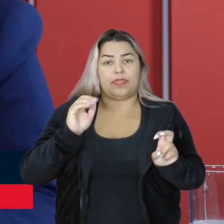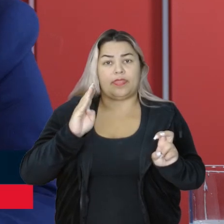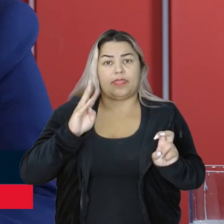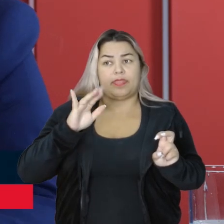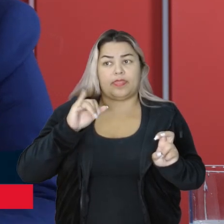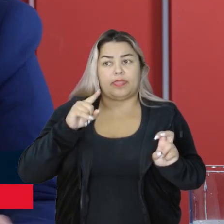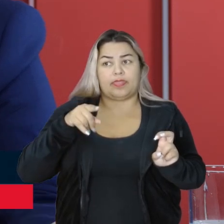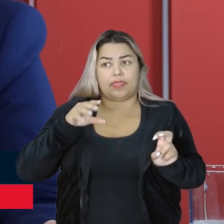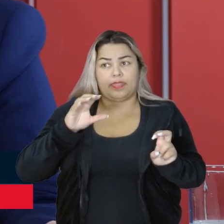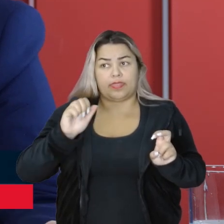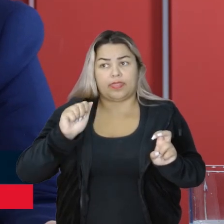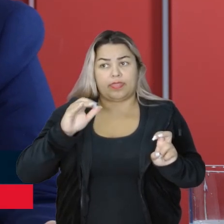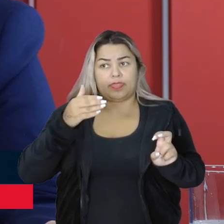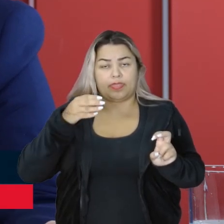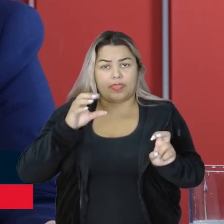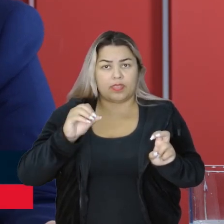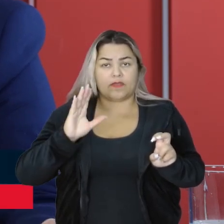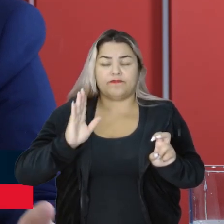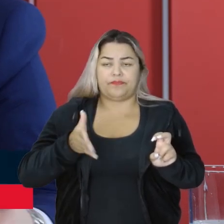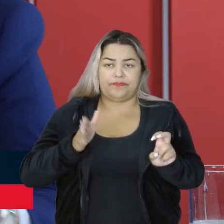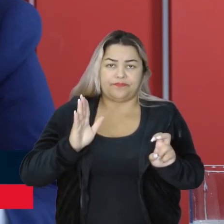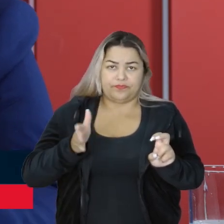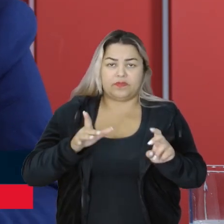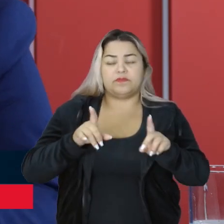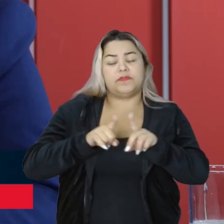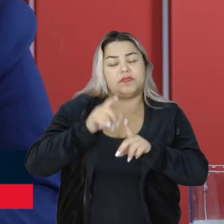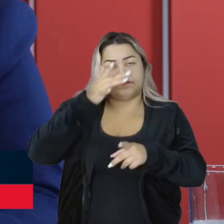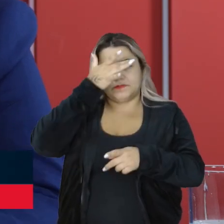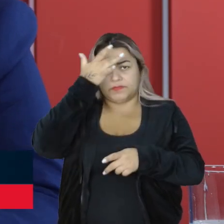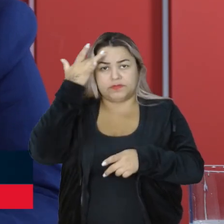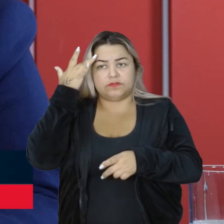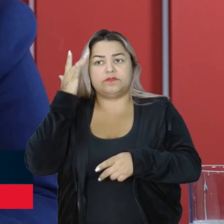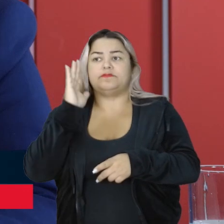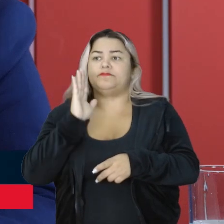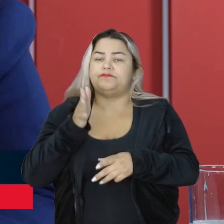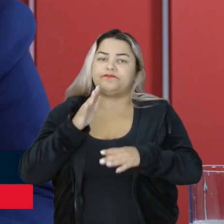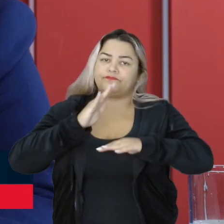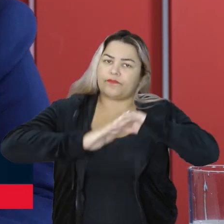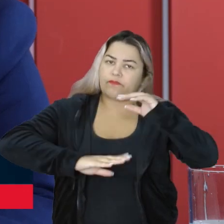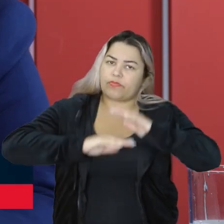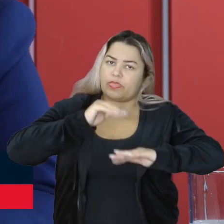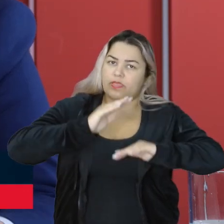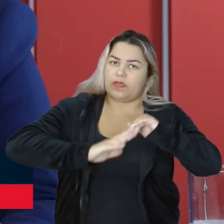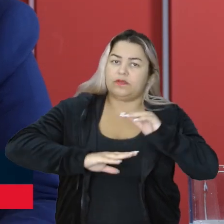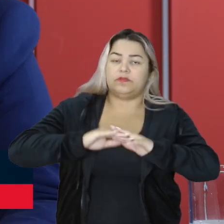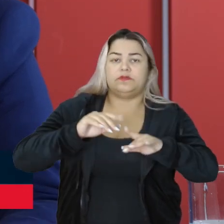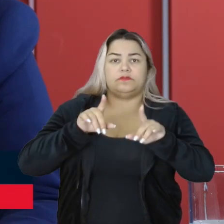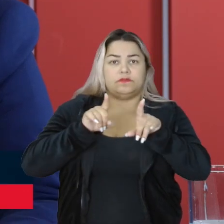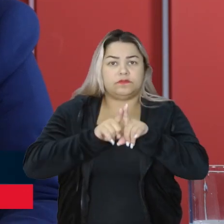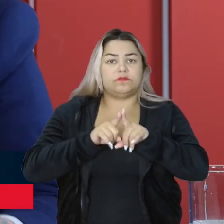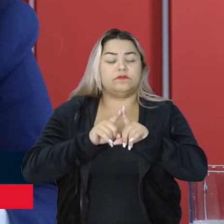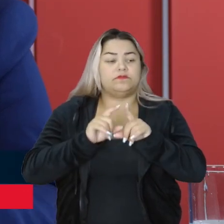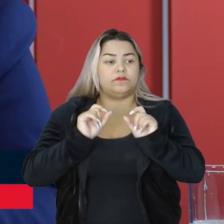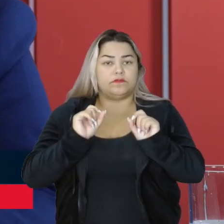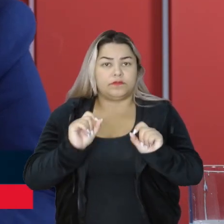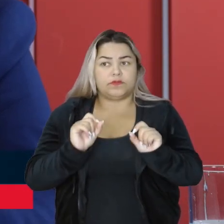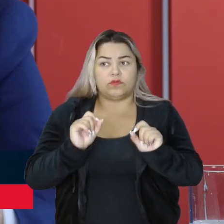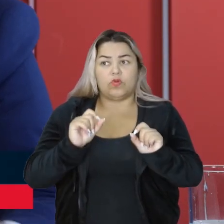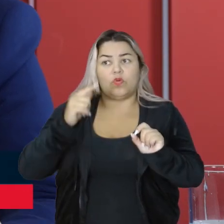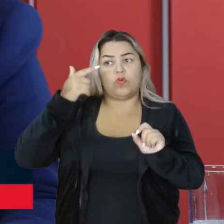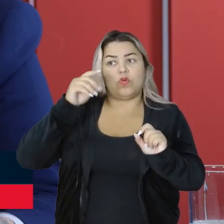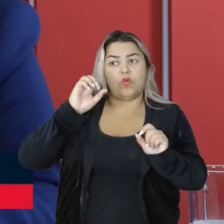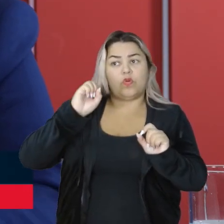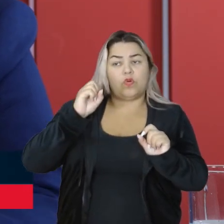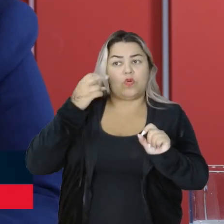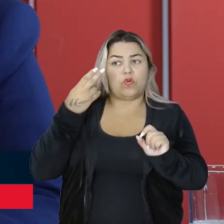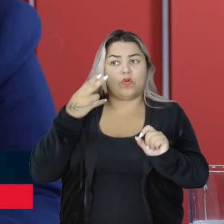setor cultural já era uberizado. As pessoas atuam na sua maioria ou na informalidade ou com